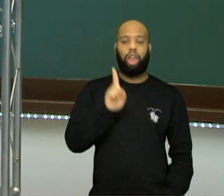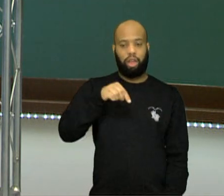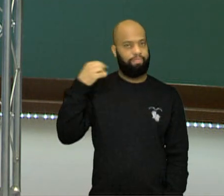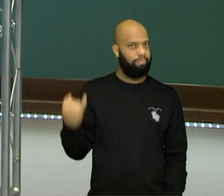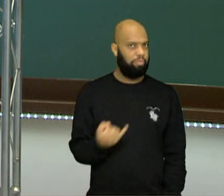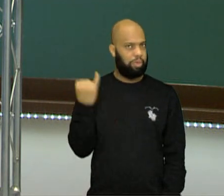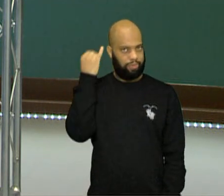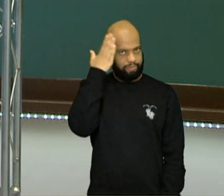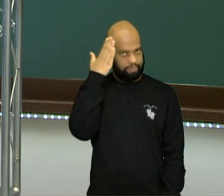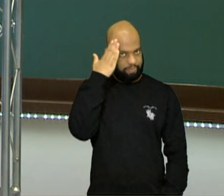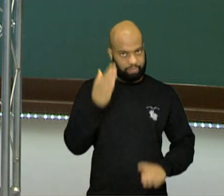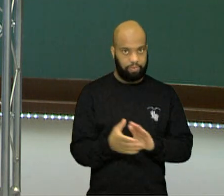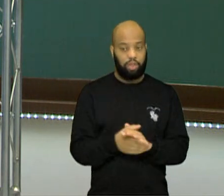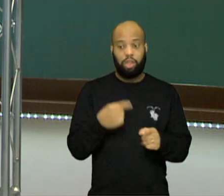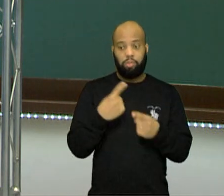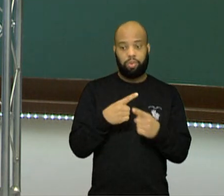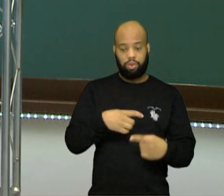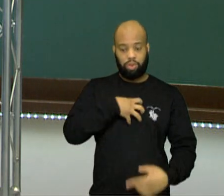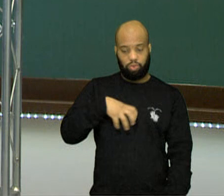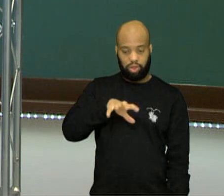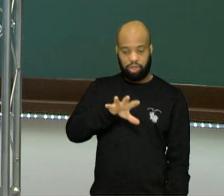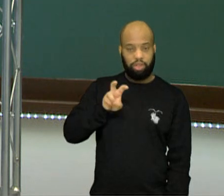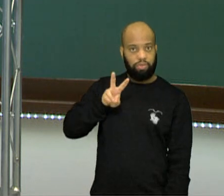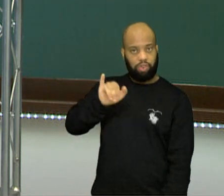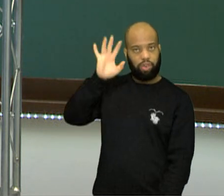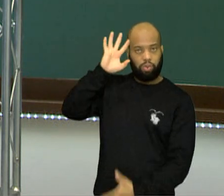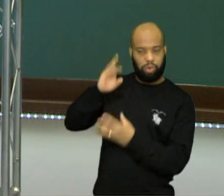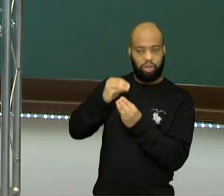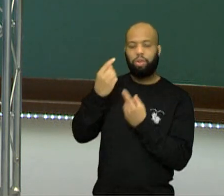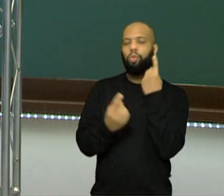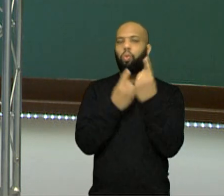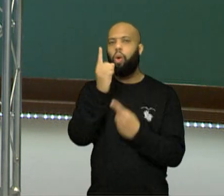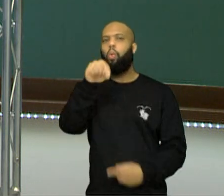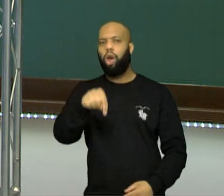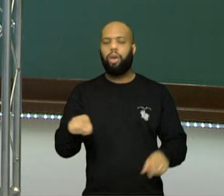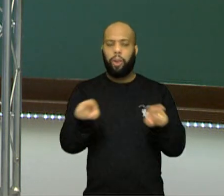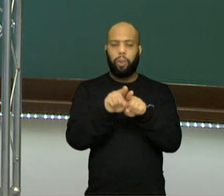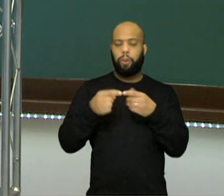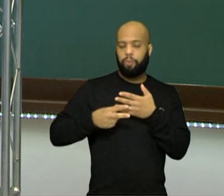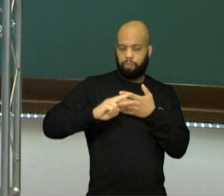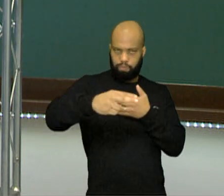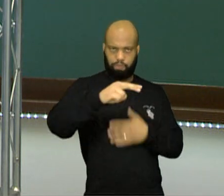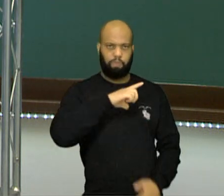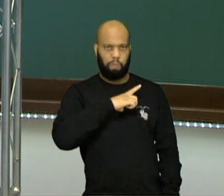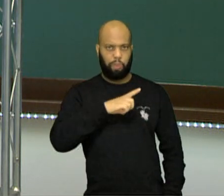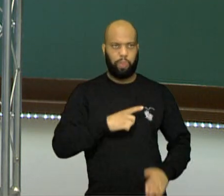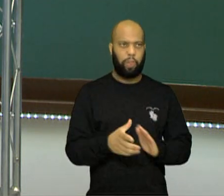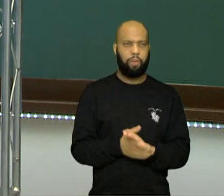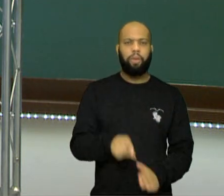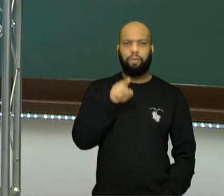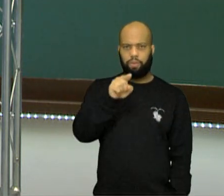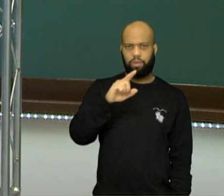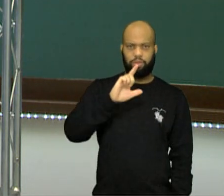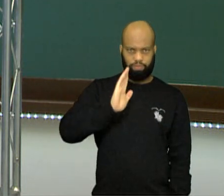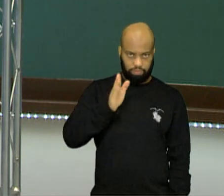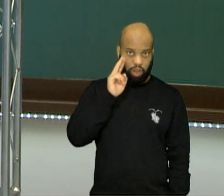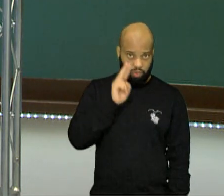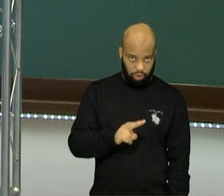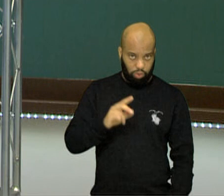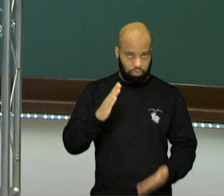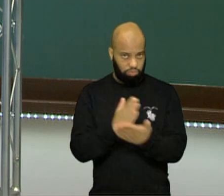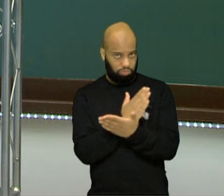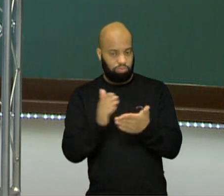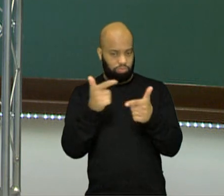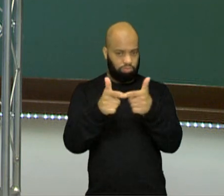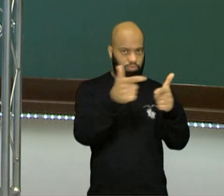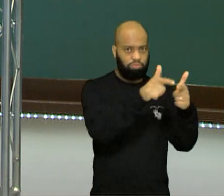gente saber, né? Para entender depois quais são eles e quais as consequências. E aí, você já presenciou algum